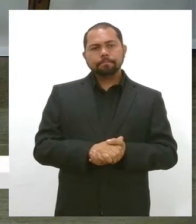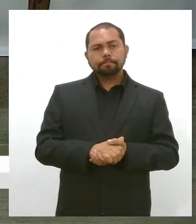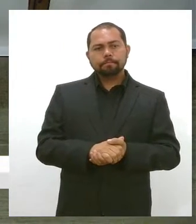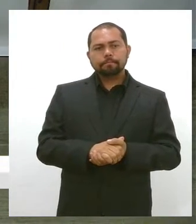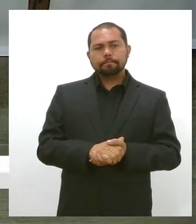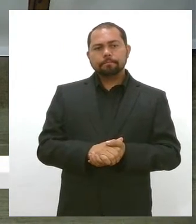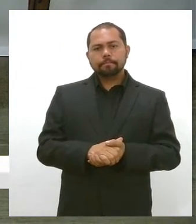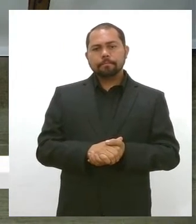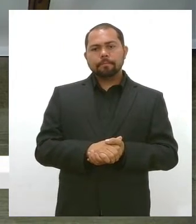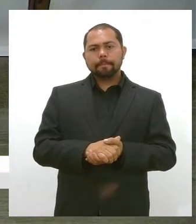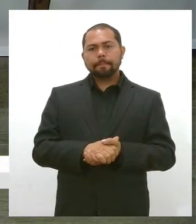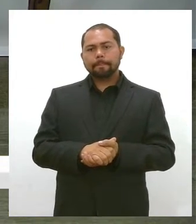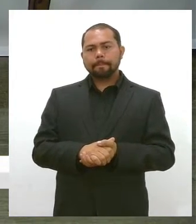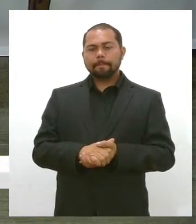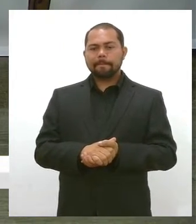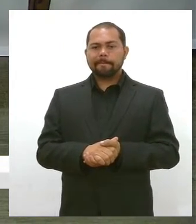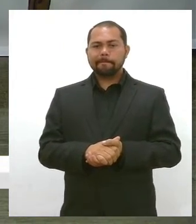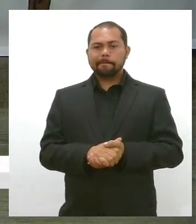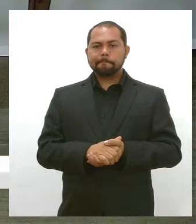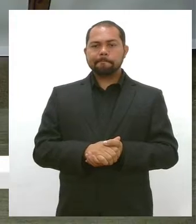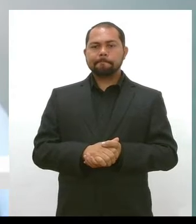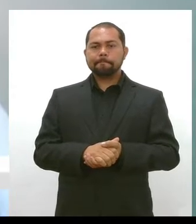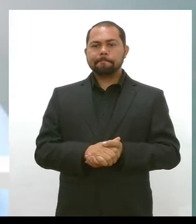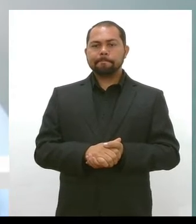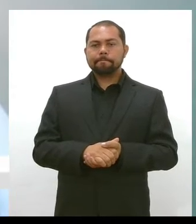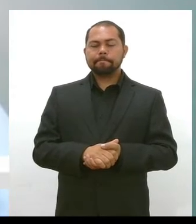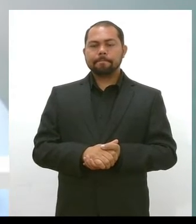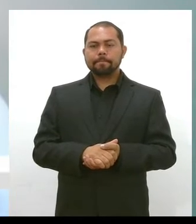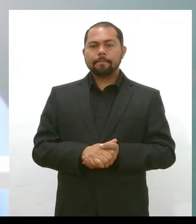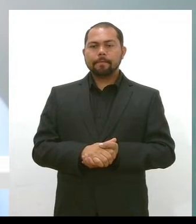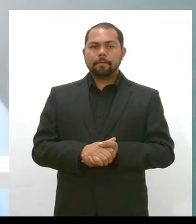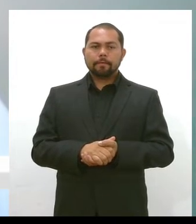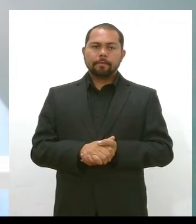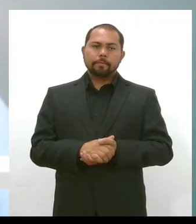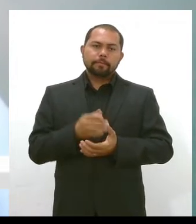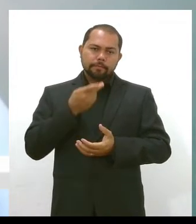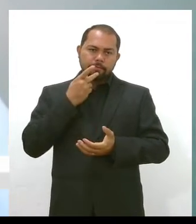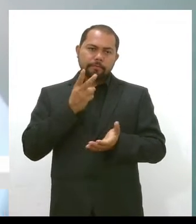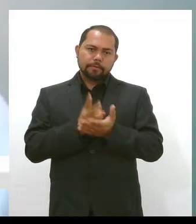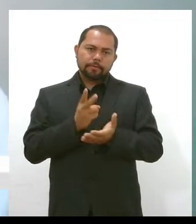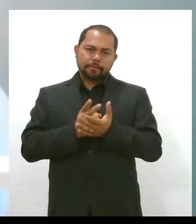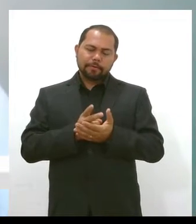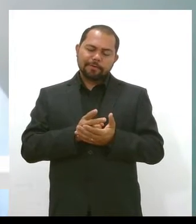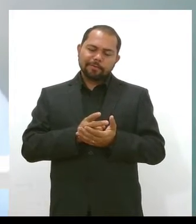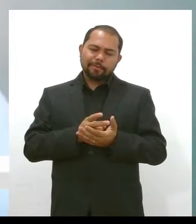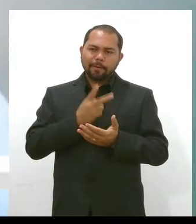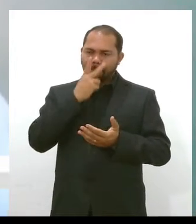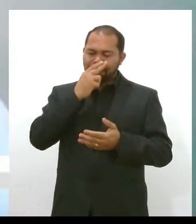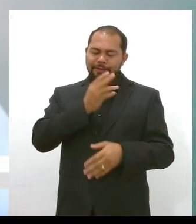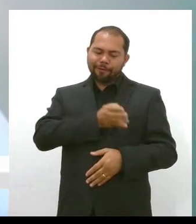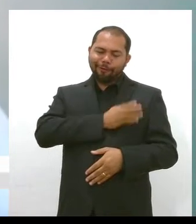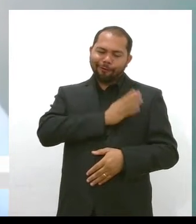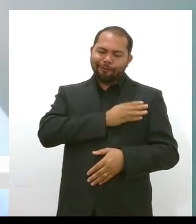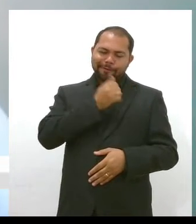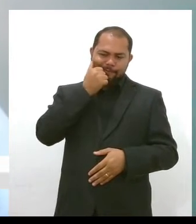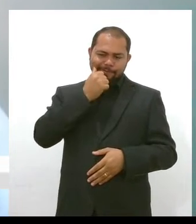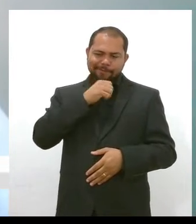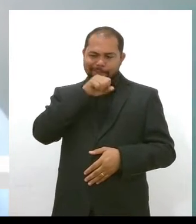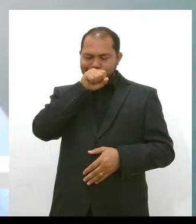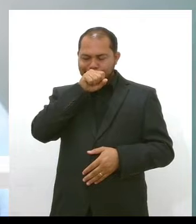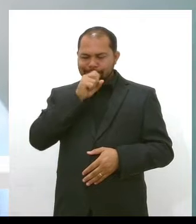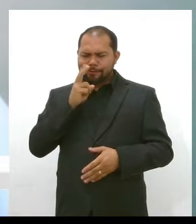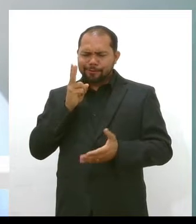Gente, eu sempre digo assim, que nós somos coração de mãe, nós né, precisamos atender